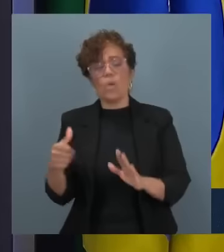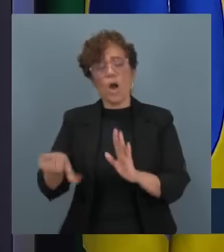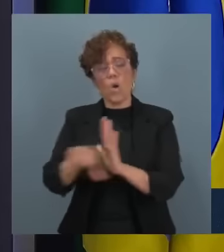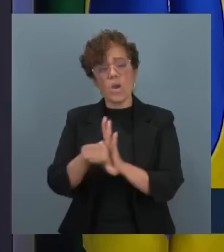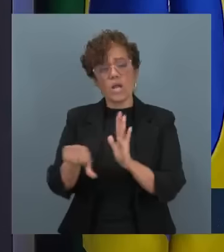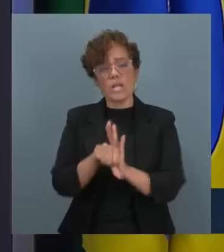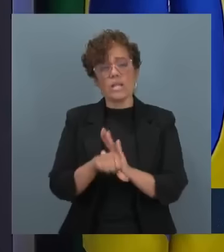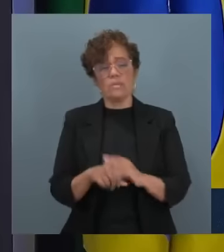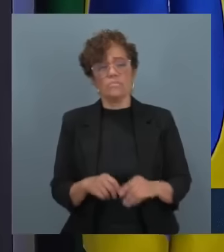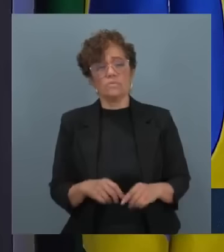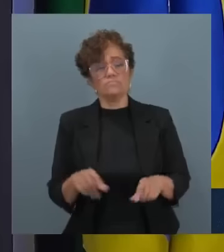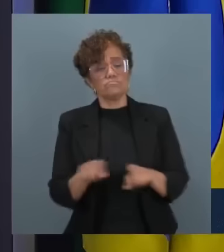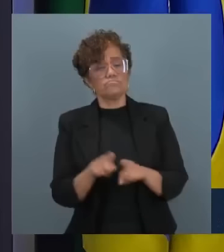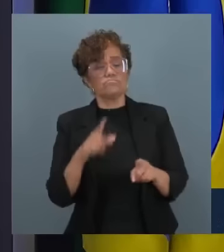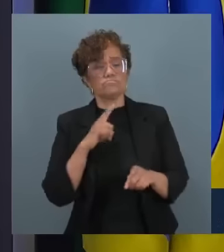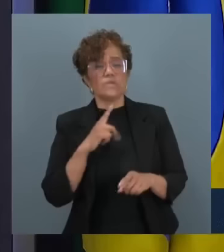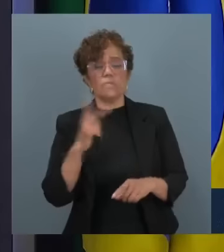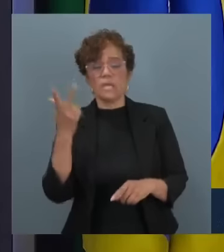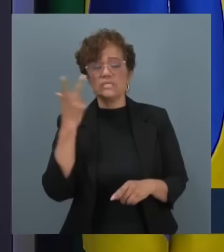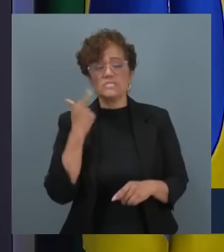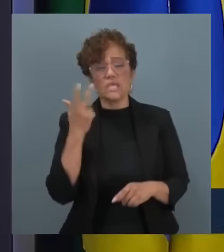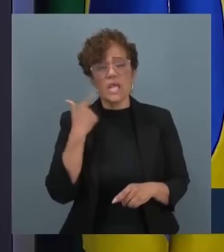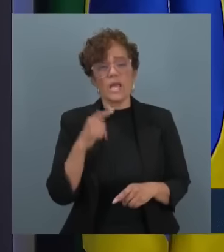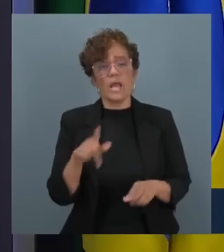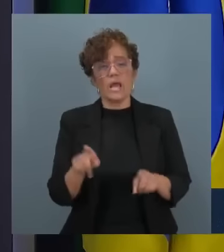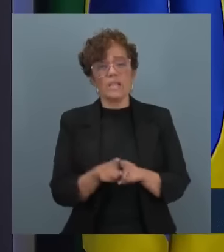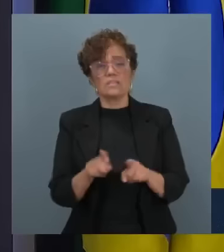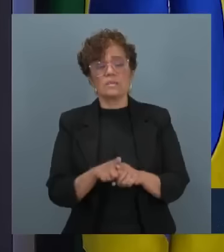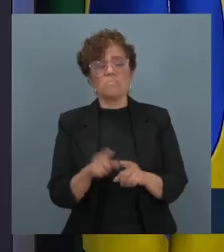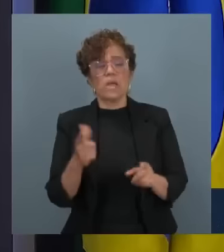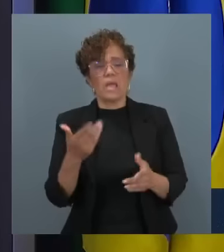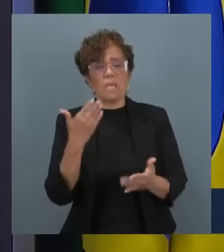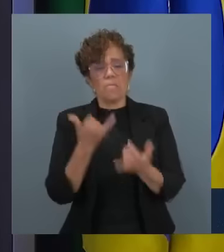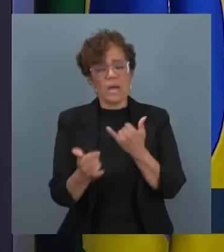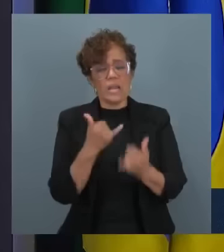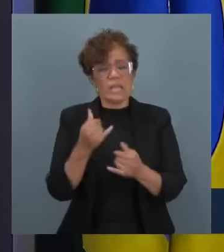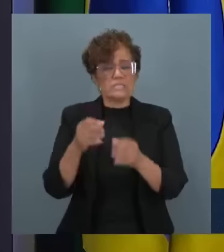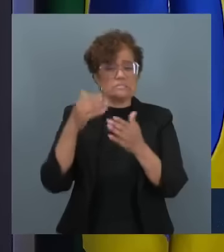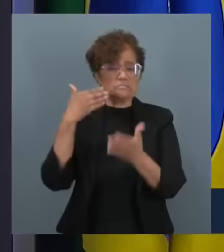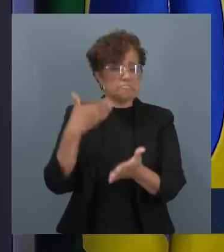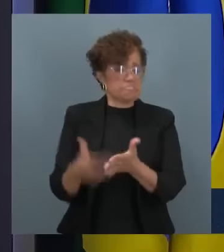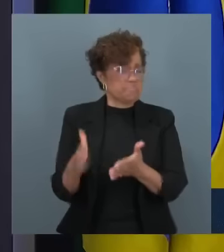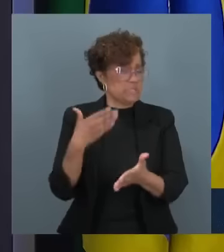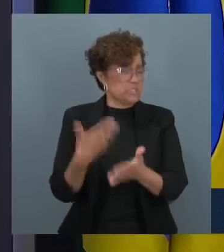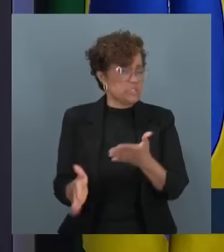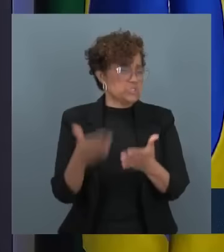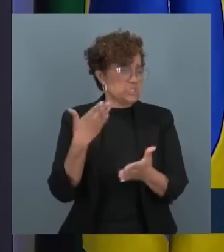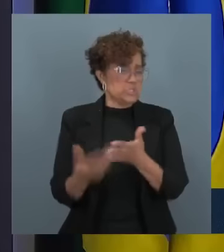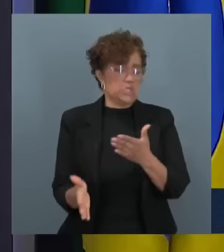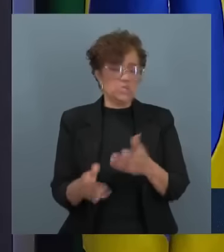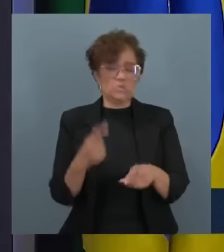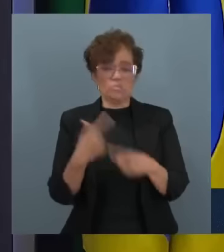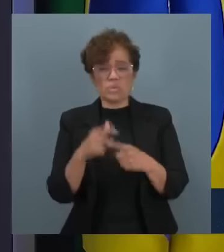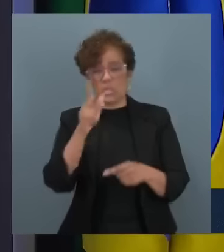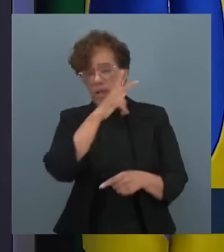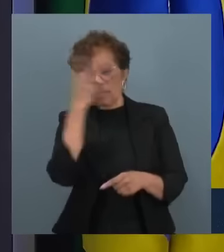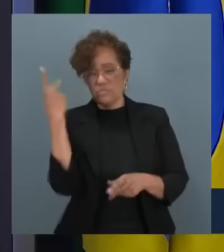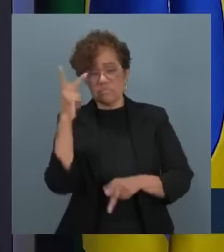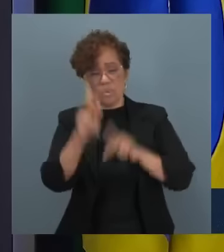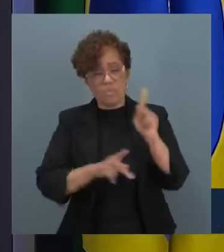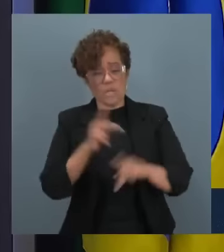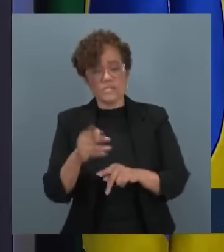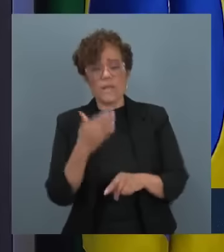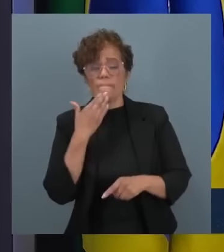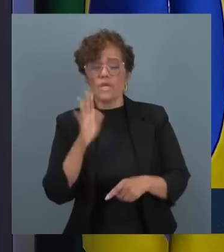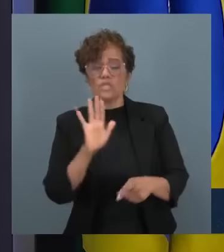não podemos tolerar que o Ceará seja tratado como caso perdido enquanto seus cidadãos imploram por ajuda. Não é apenas uma questão